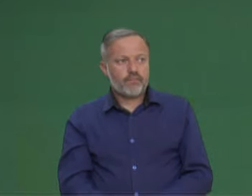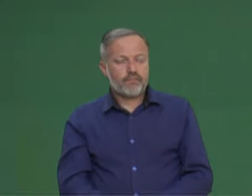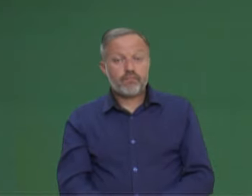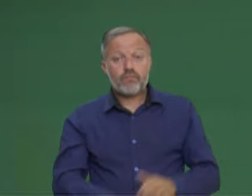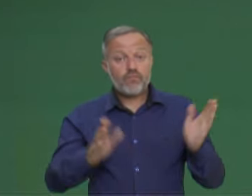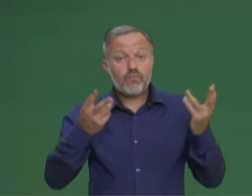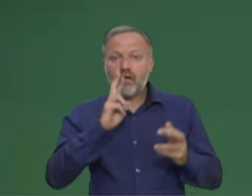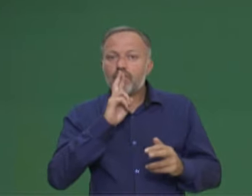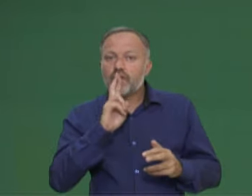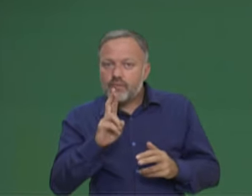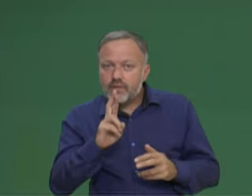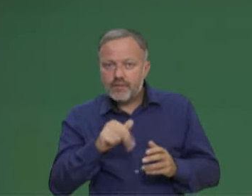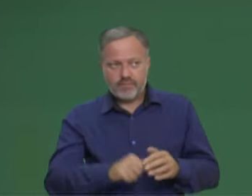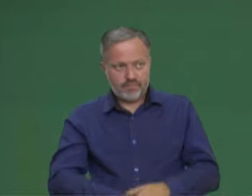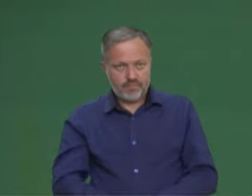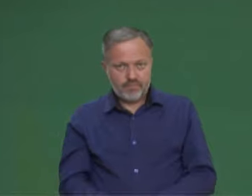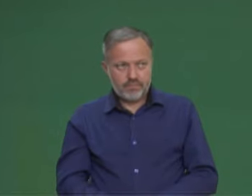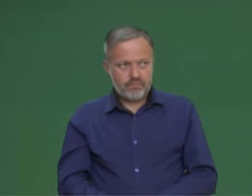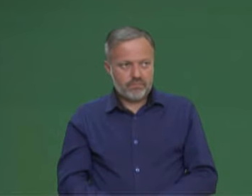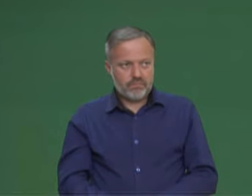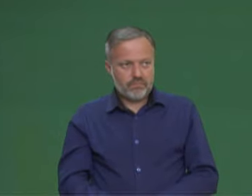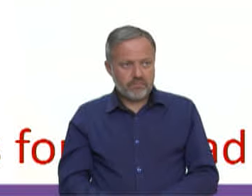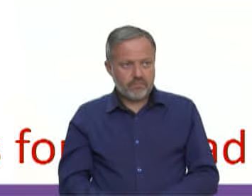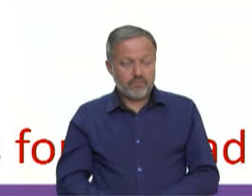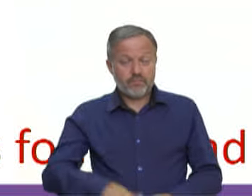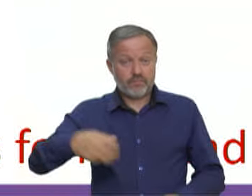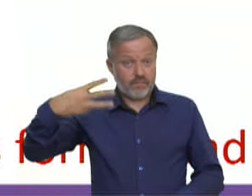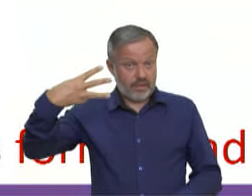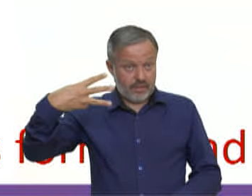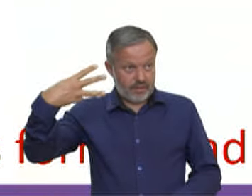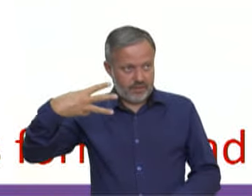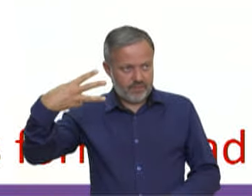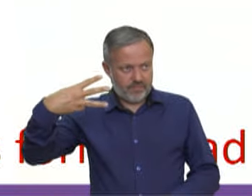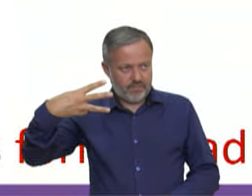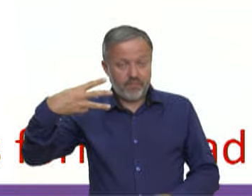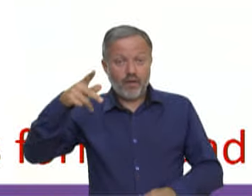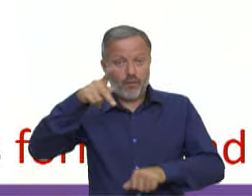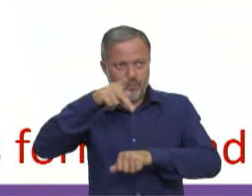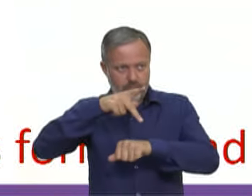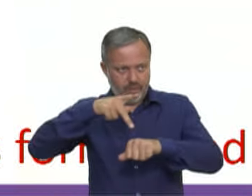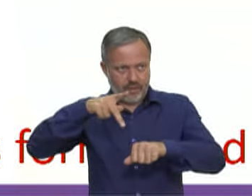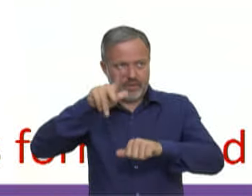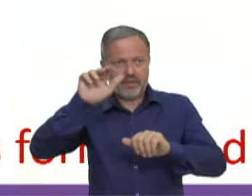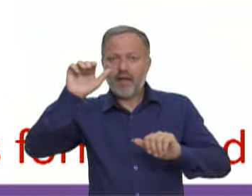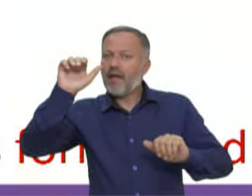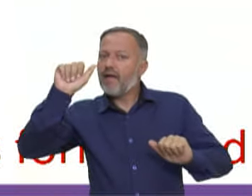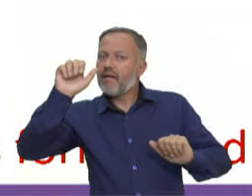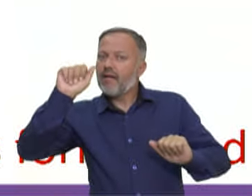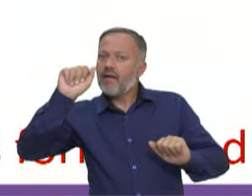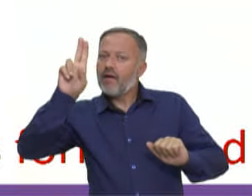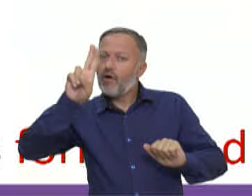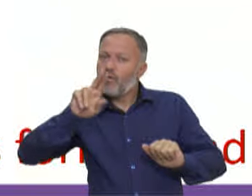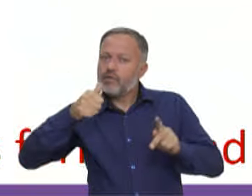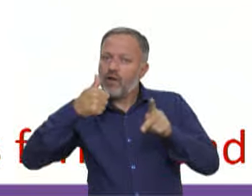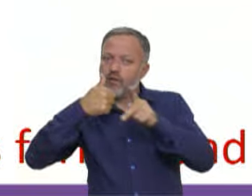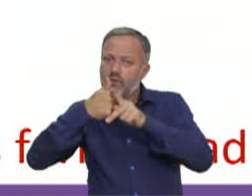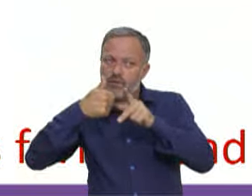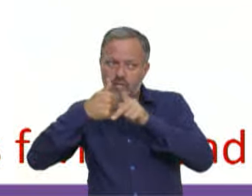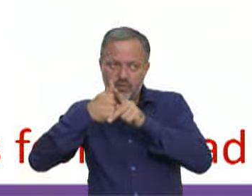Vamos lá corrigir então? Olha lá. En Espanha, el uso del pronombre usted es